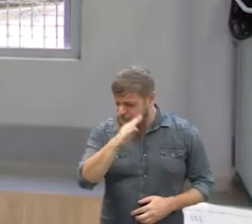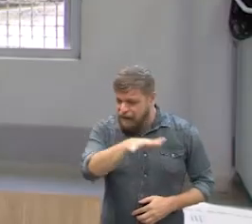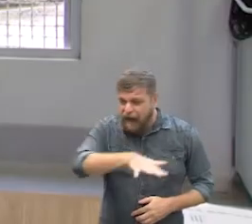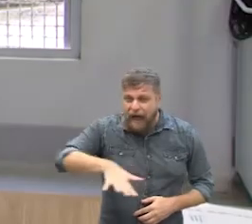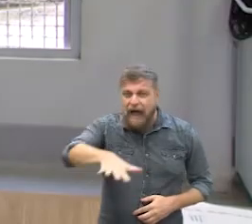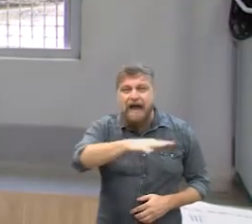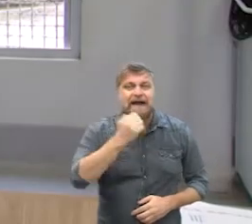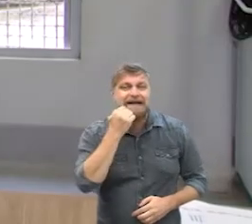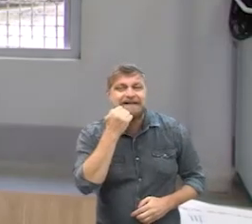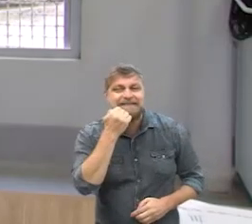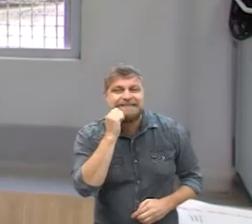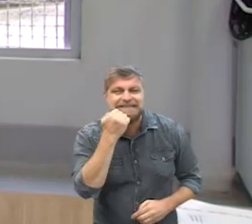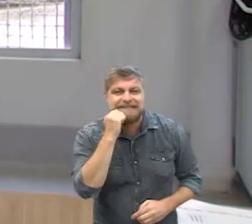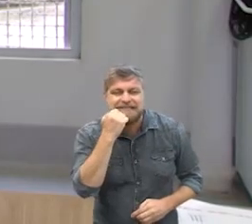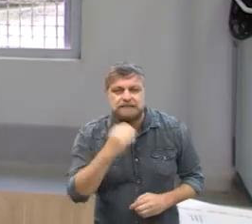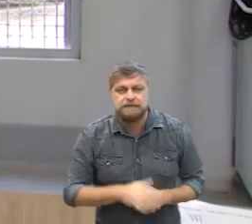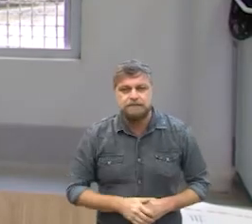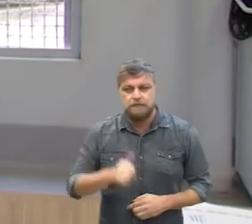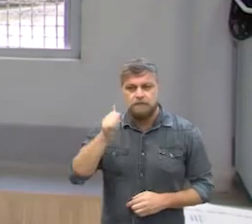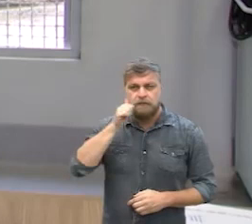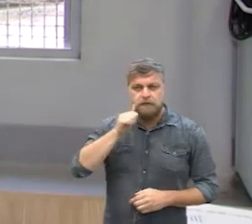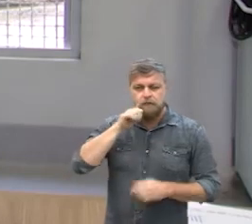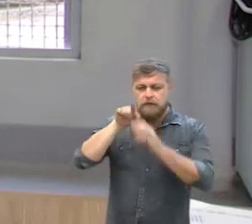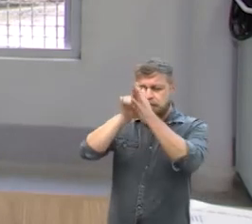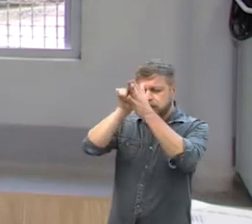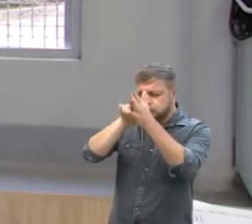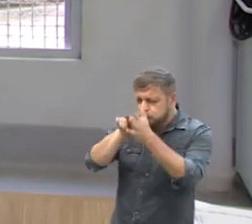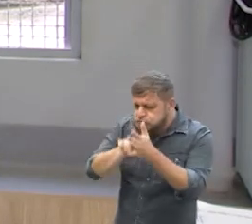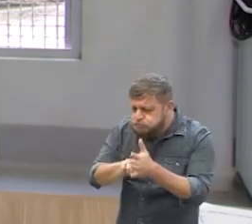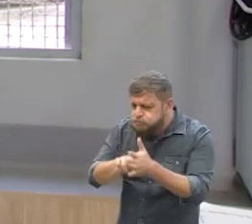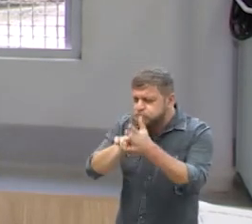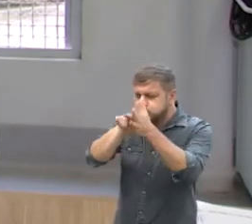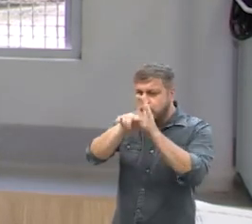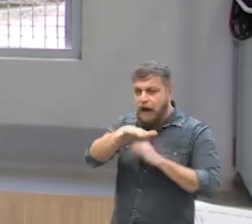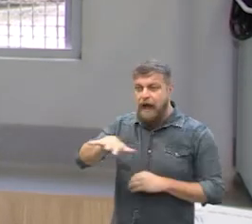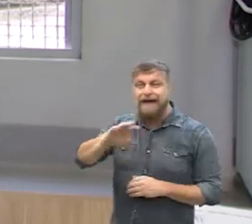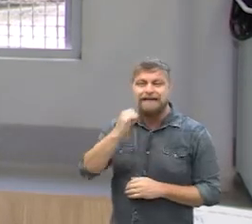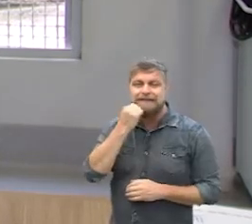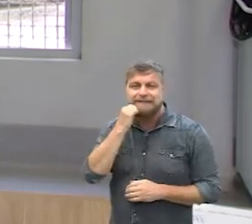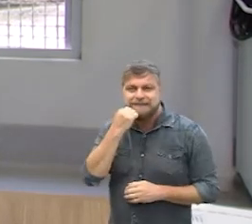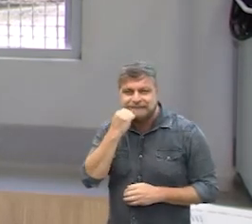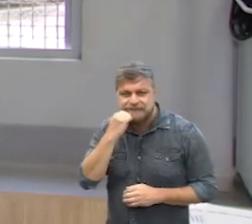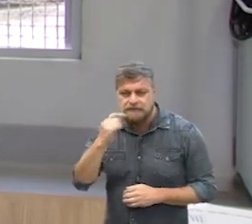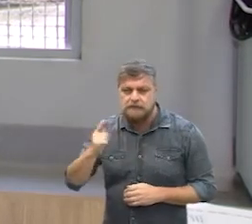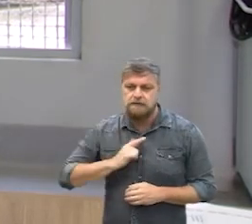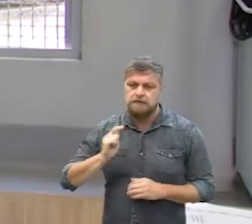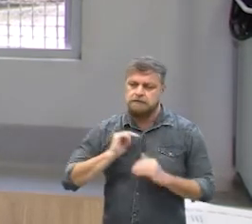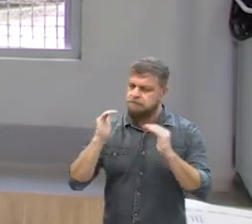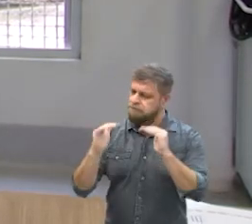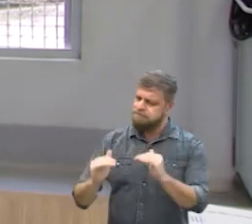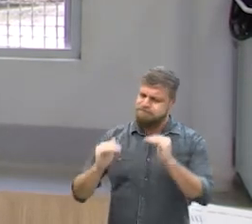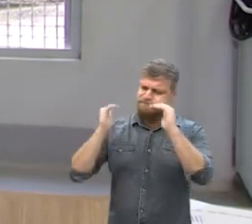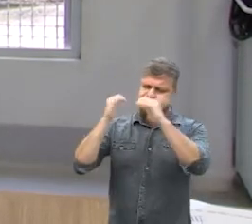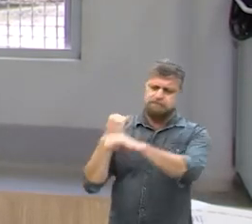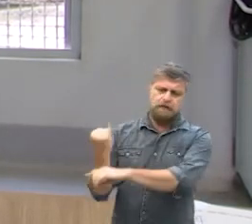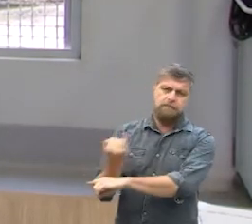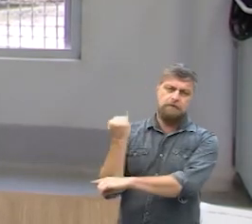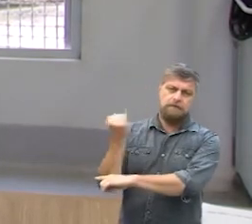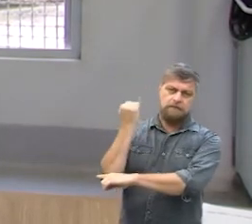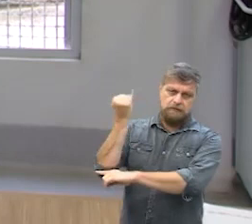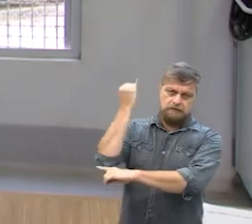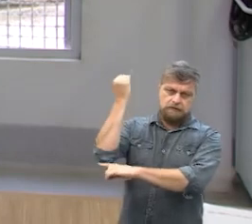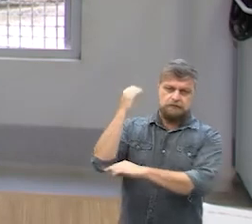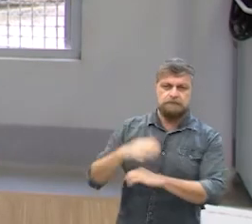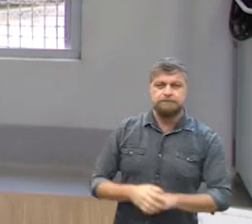As mulheres na pesquisa, na ciência, ela tem um destaque muito importante.